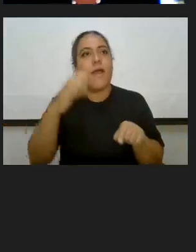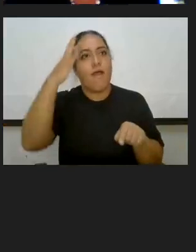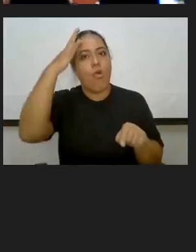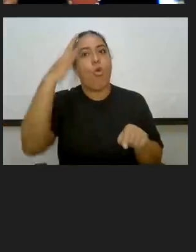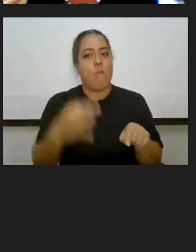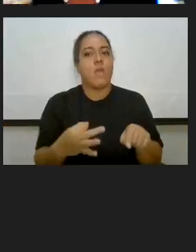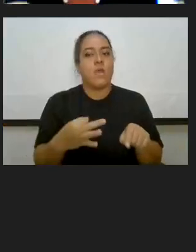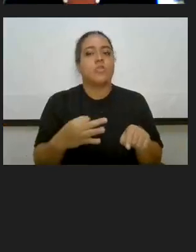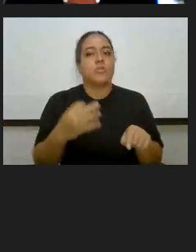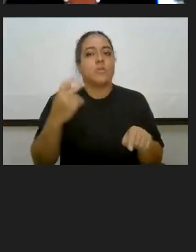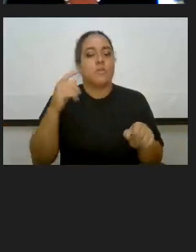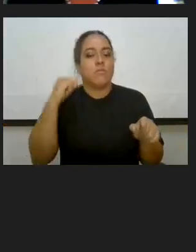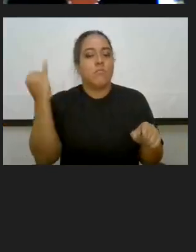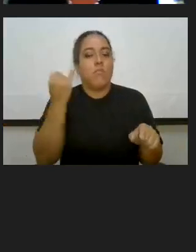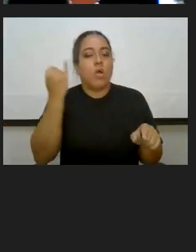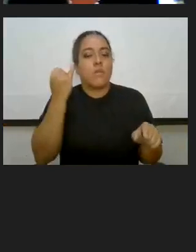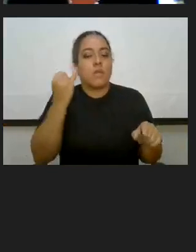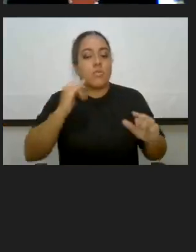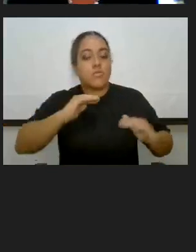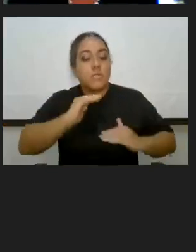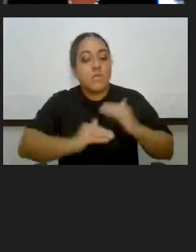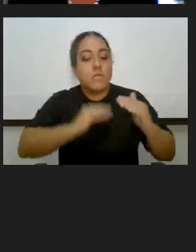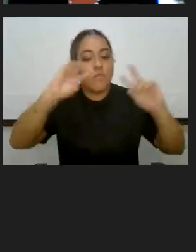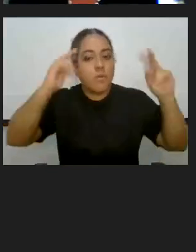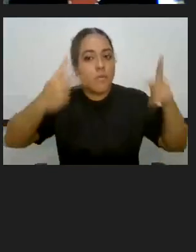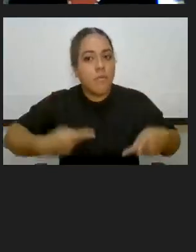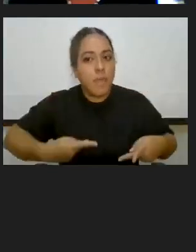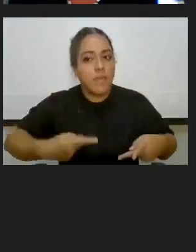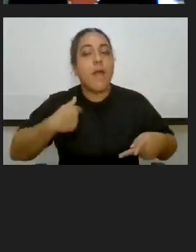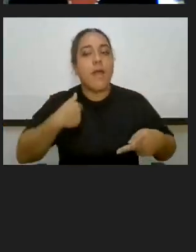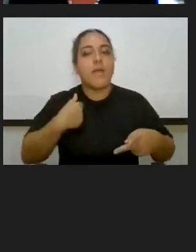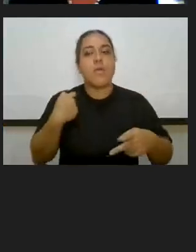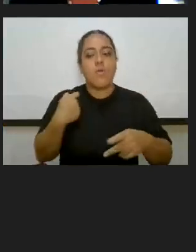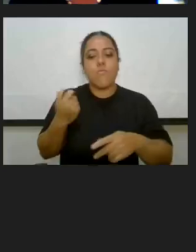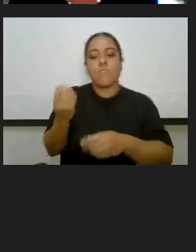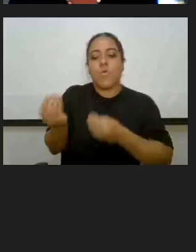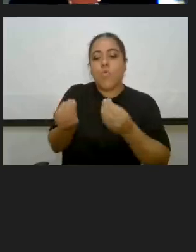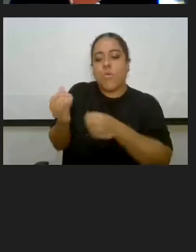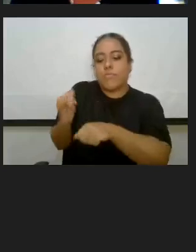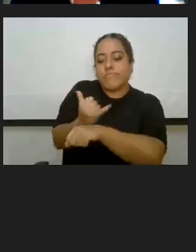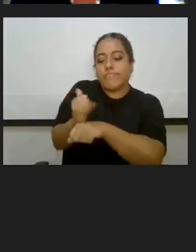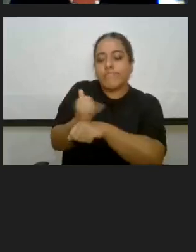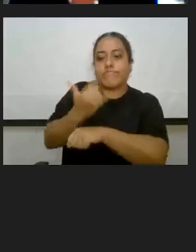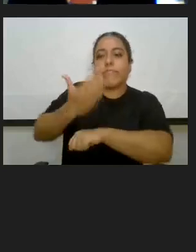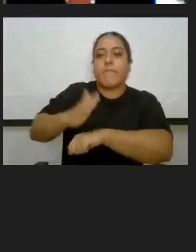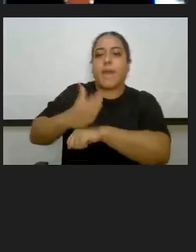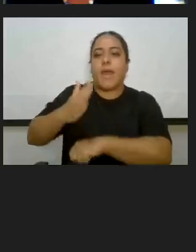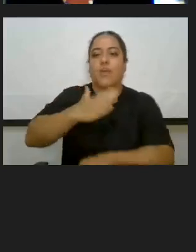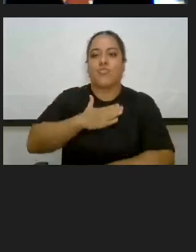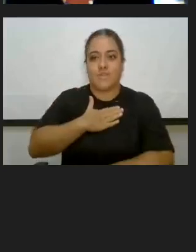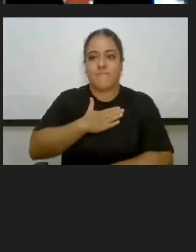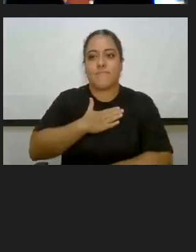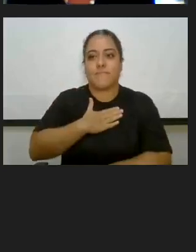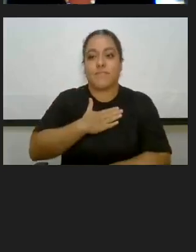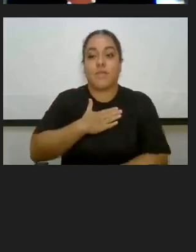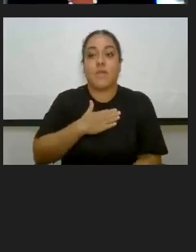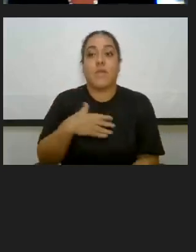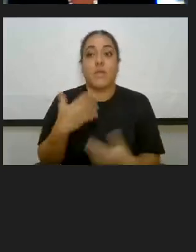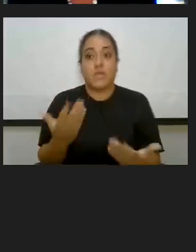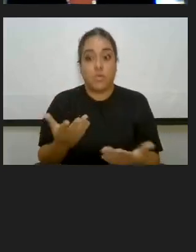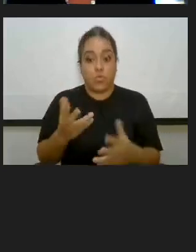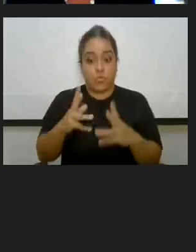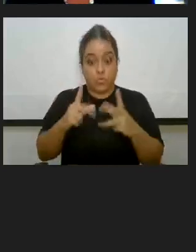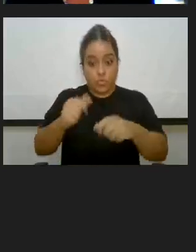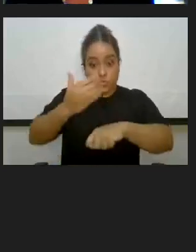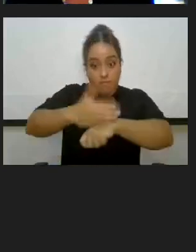eu oriento a minha própria prática. Ou seja, não há nenhuma prática dentro